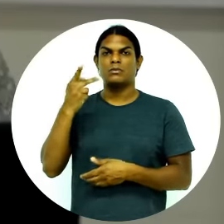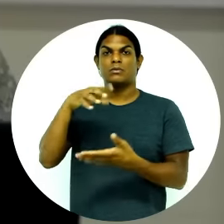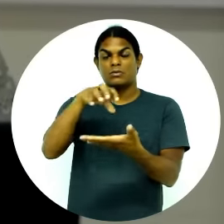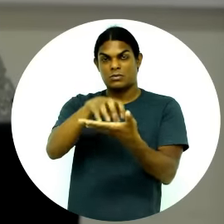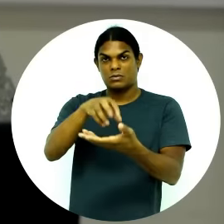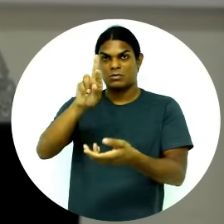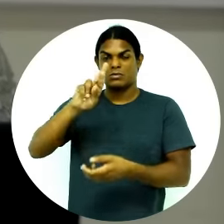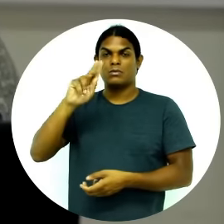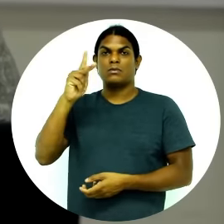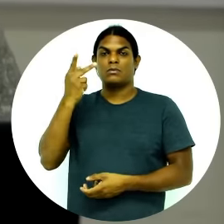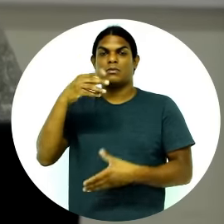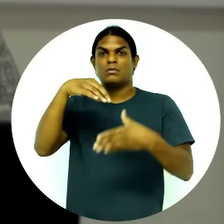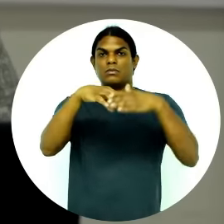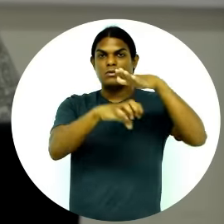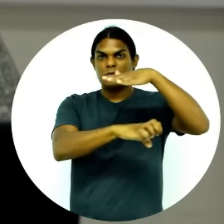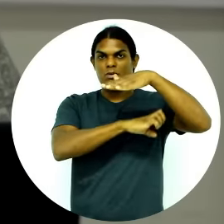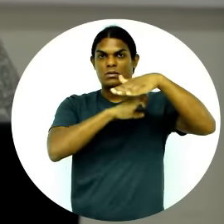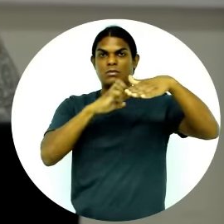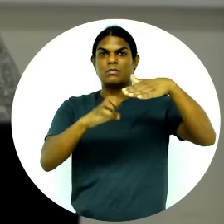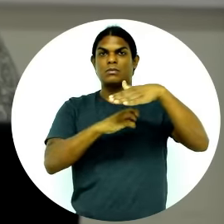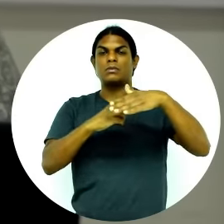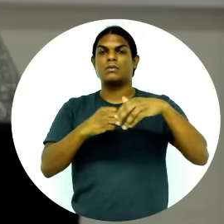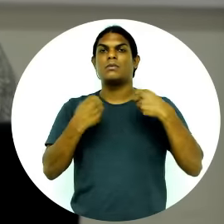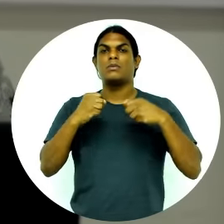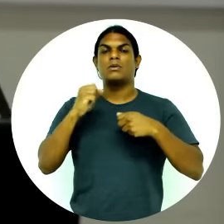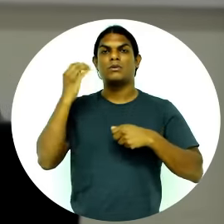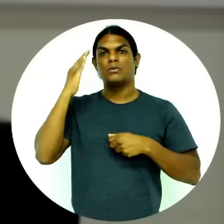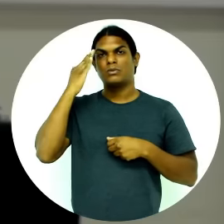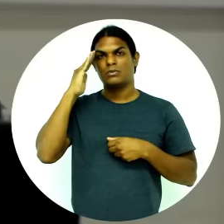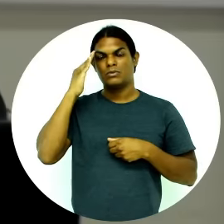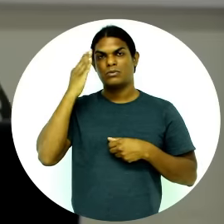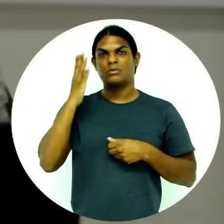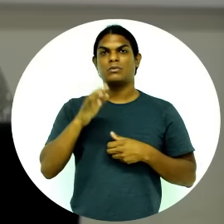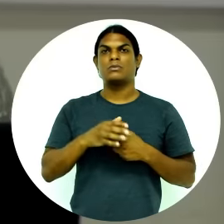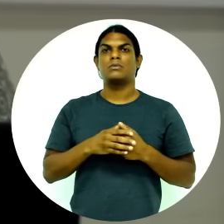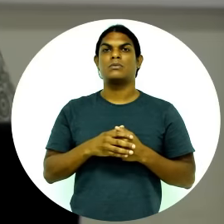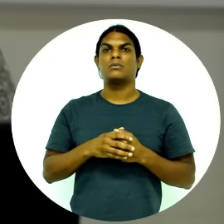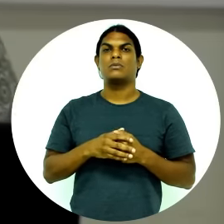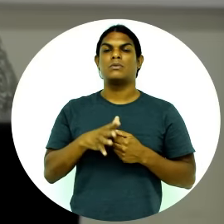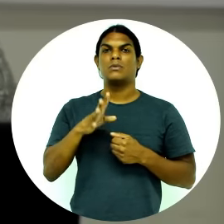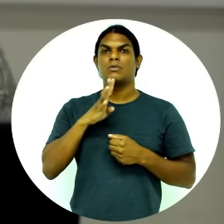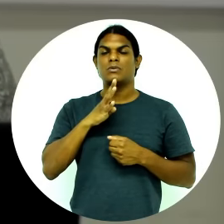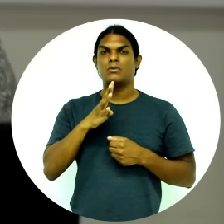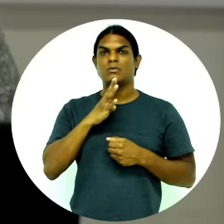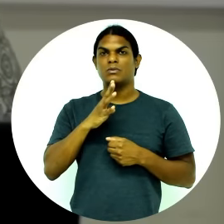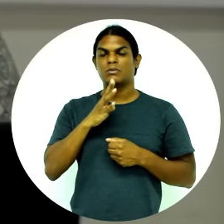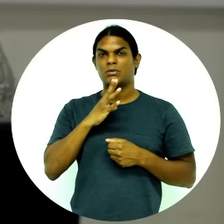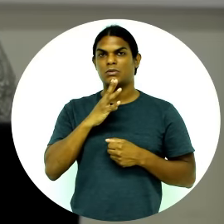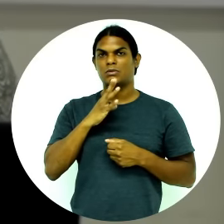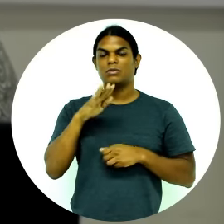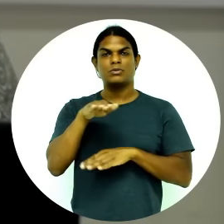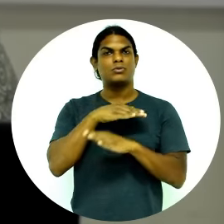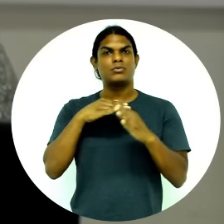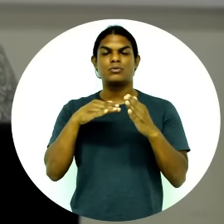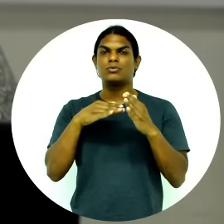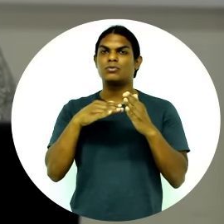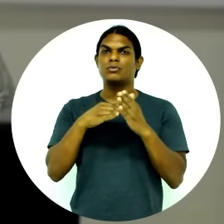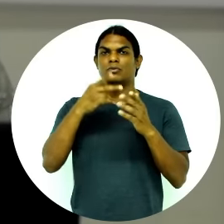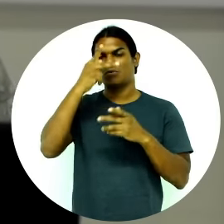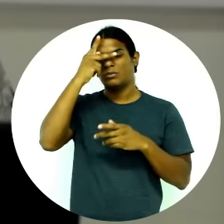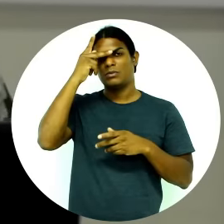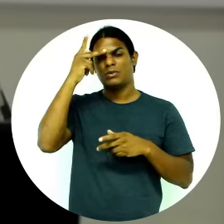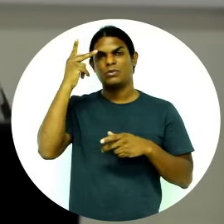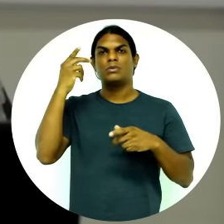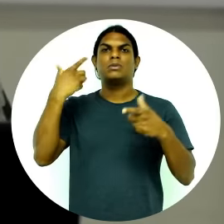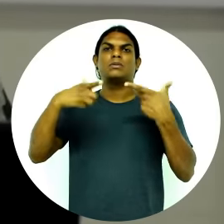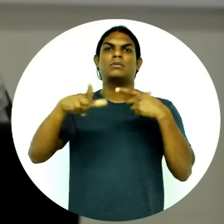vai preencher, ou seja, vai avaliar todos os colaboradores de uma organização. Para esse tipo de